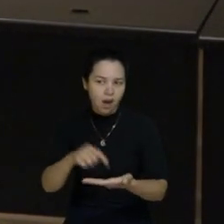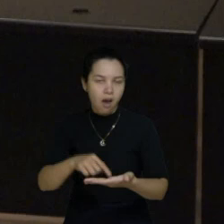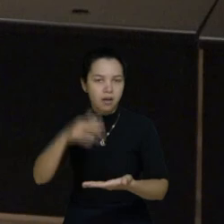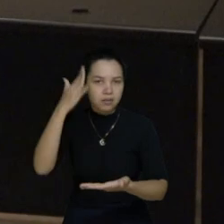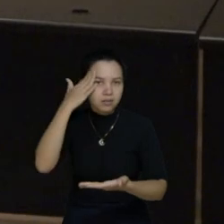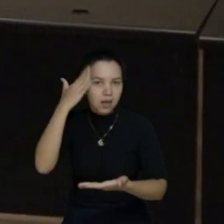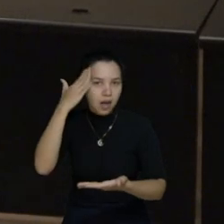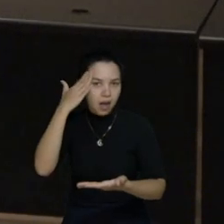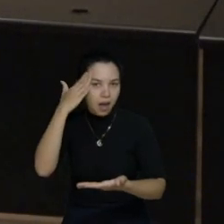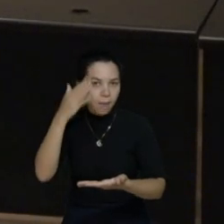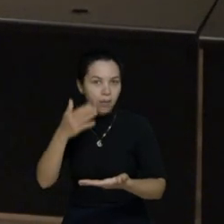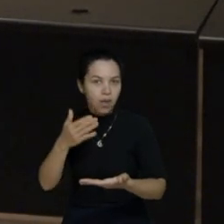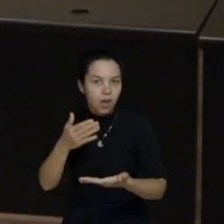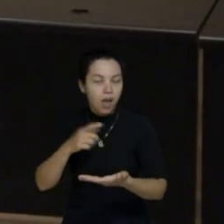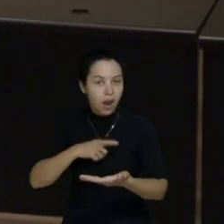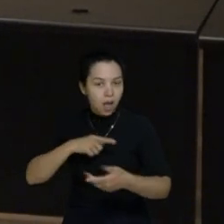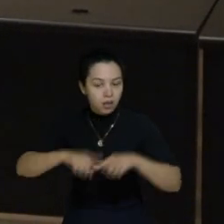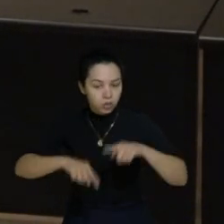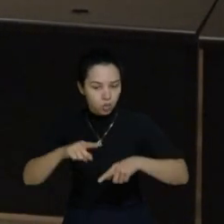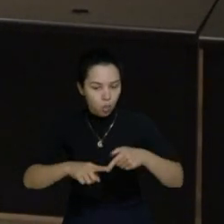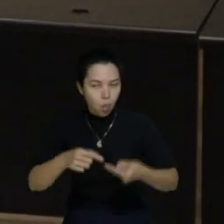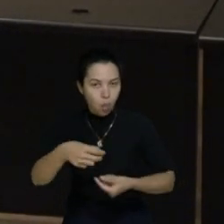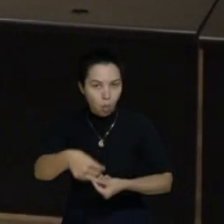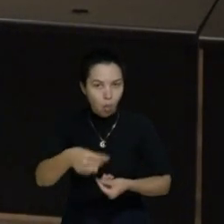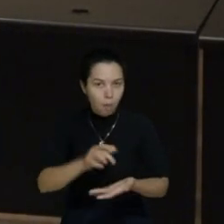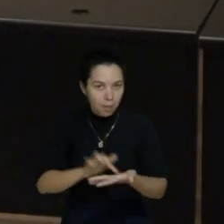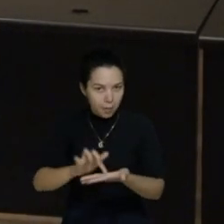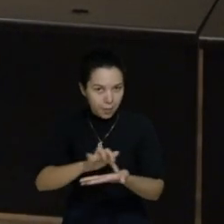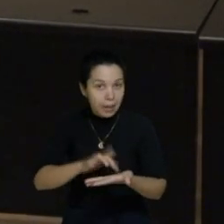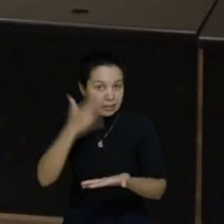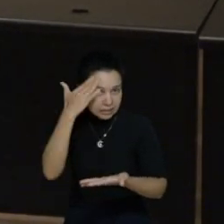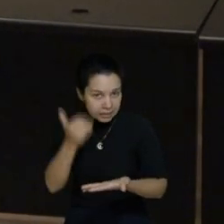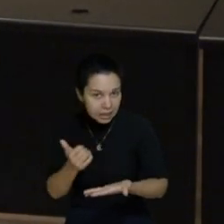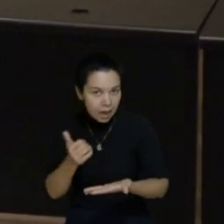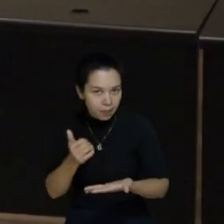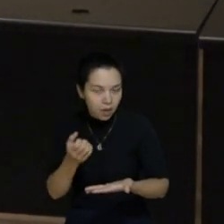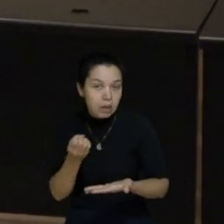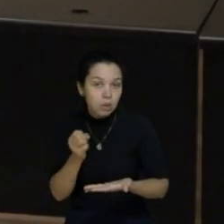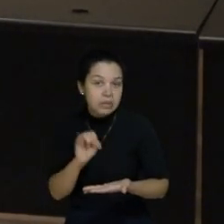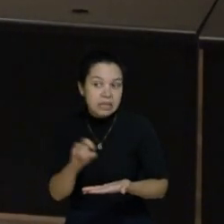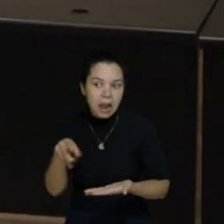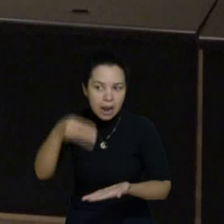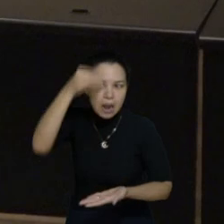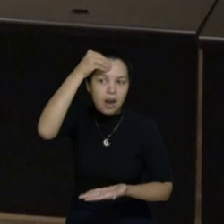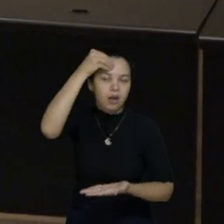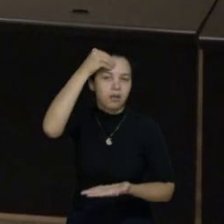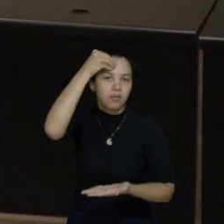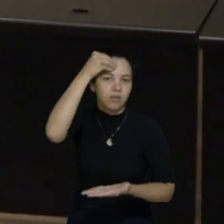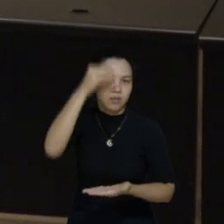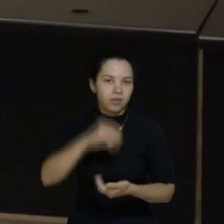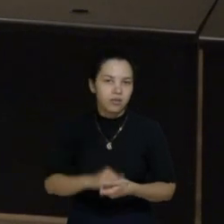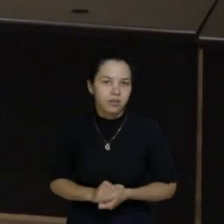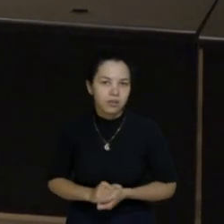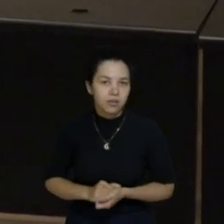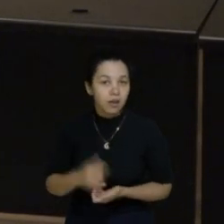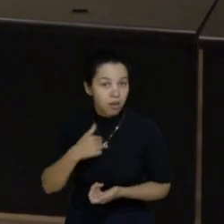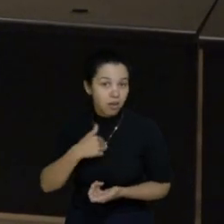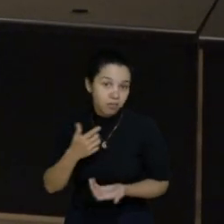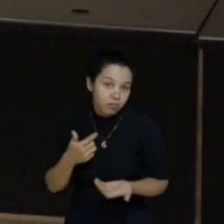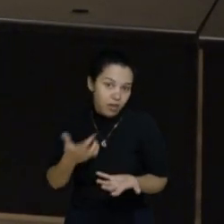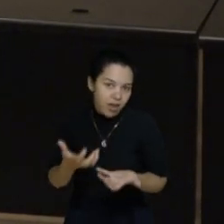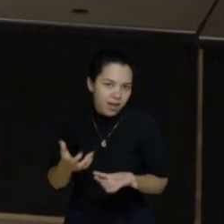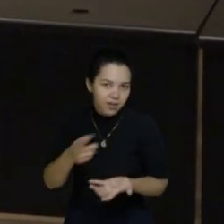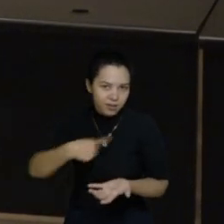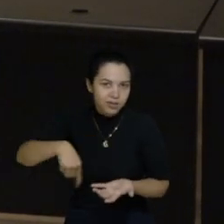essa calculadora se ele sabe usar a tabuada não se ele decorou né pelo menos espero que a gente não avalie dessa forma